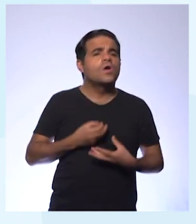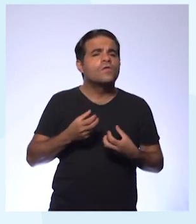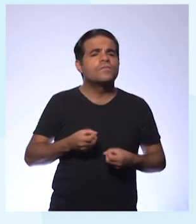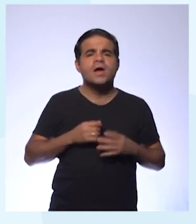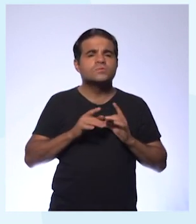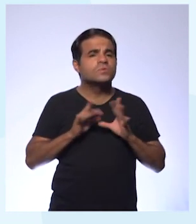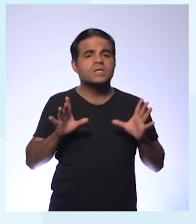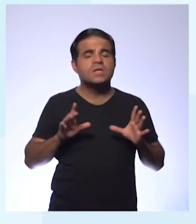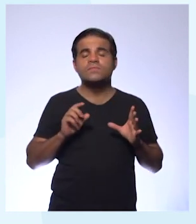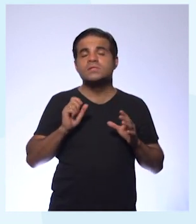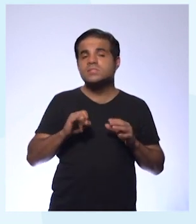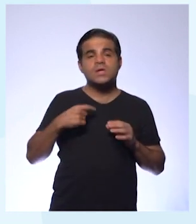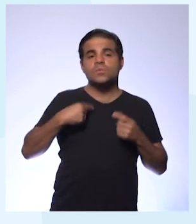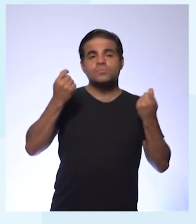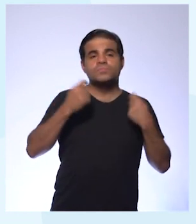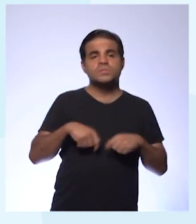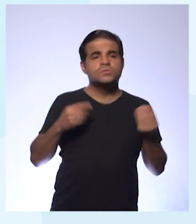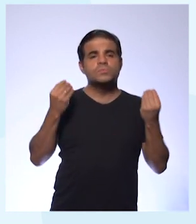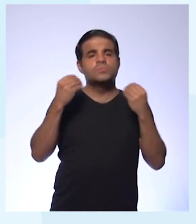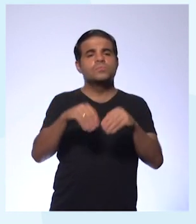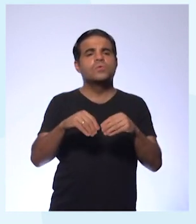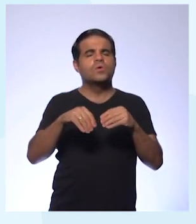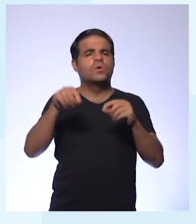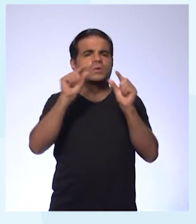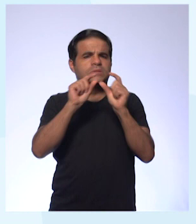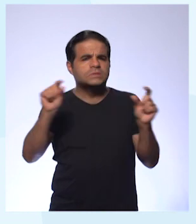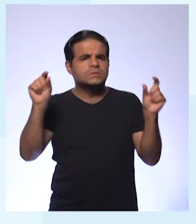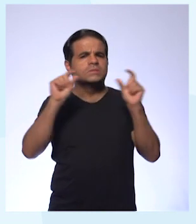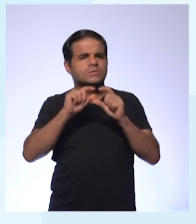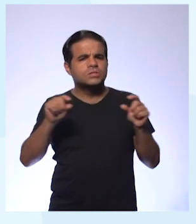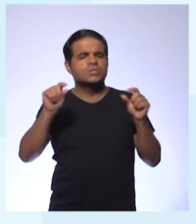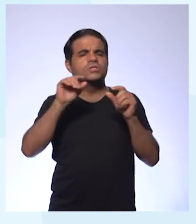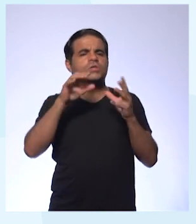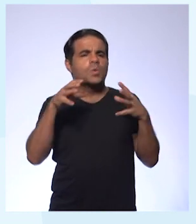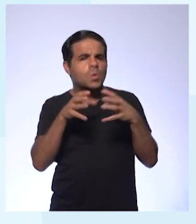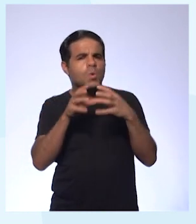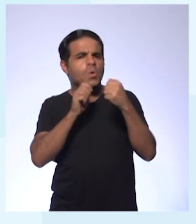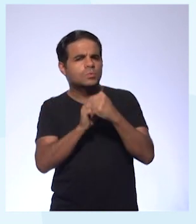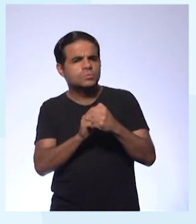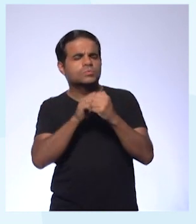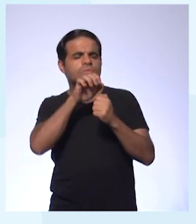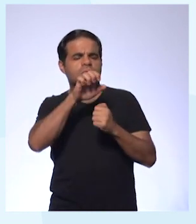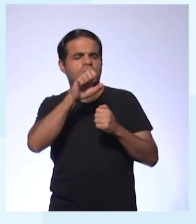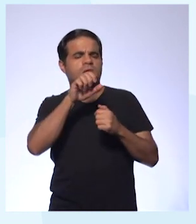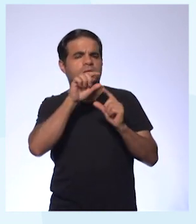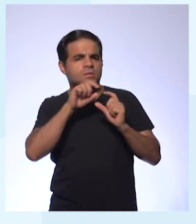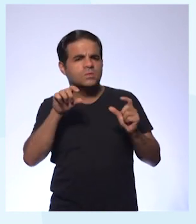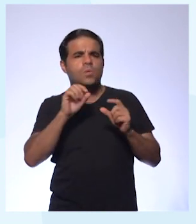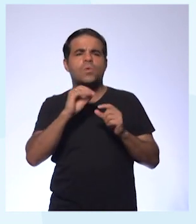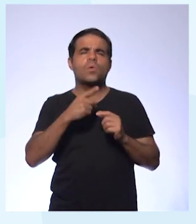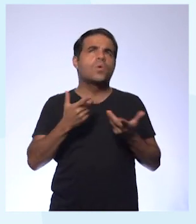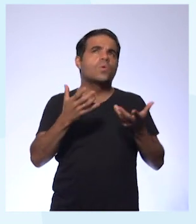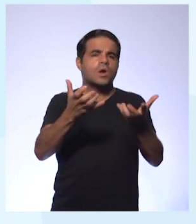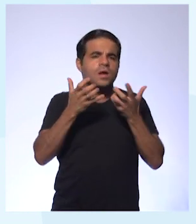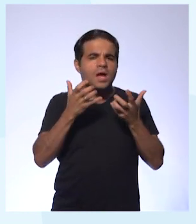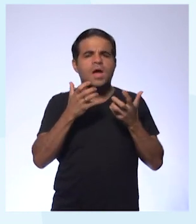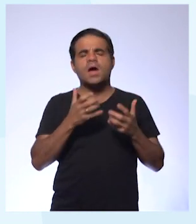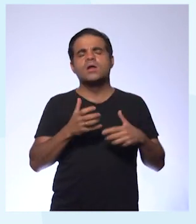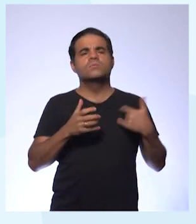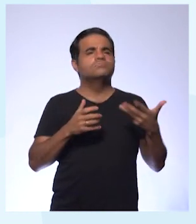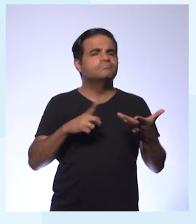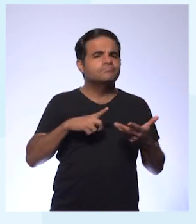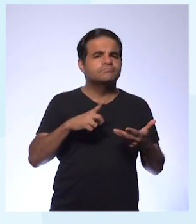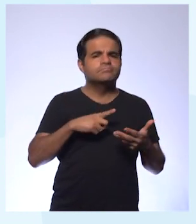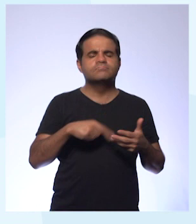livre? Quando eu não preciso colocar ali um conjunto de estrofes ou ter problemas, assim, problemas não, quando eu quero